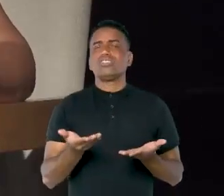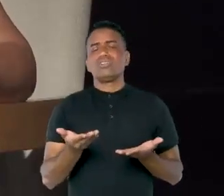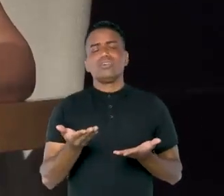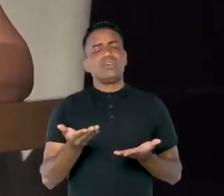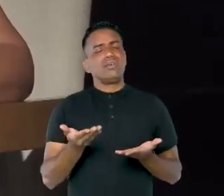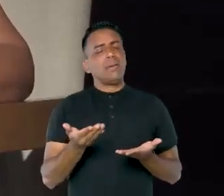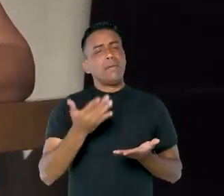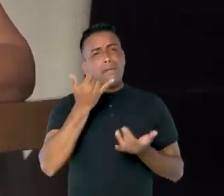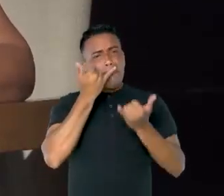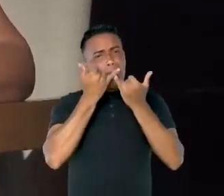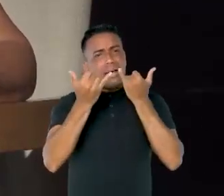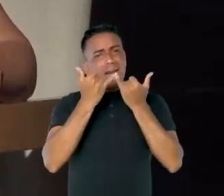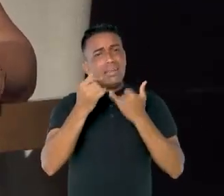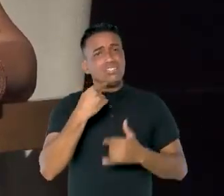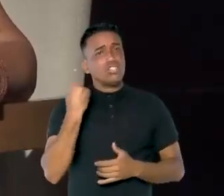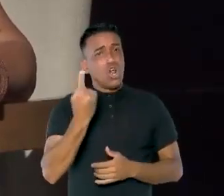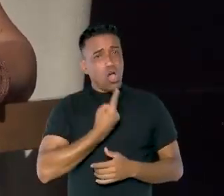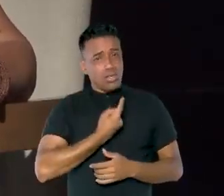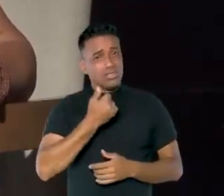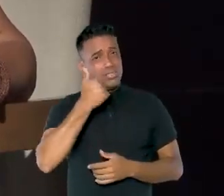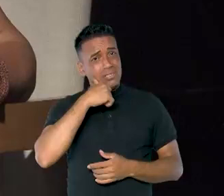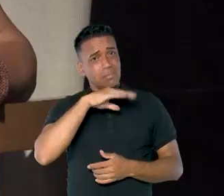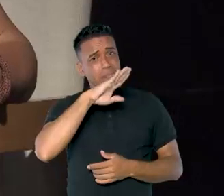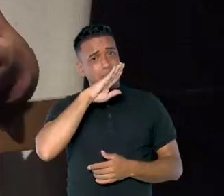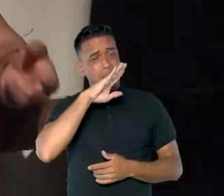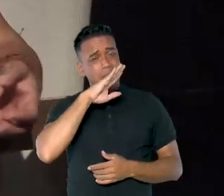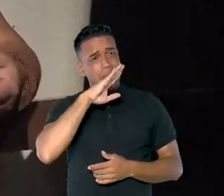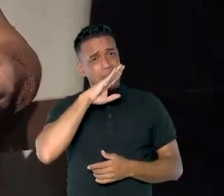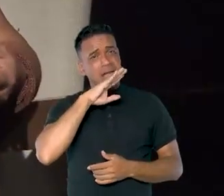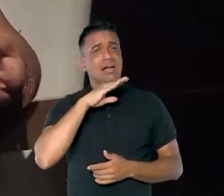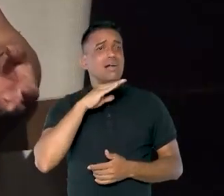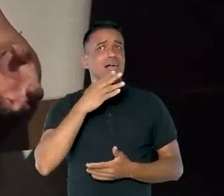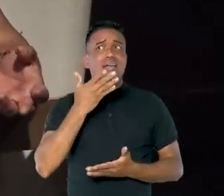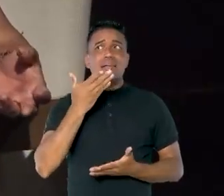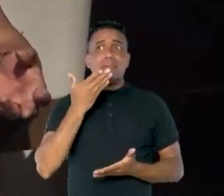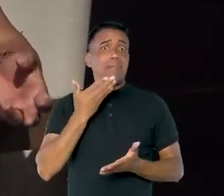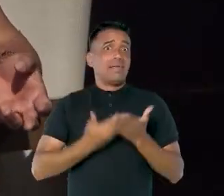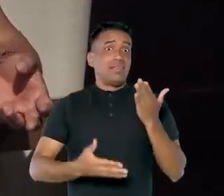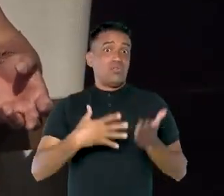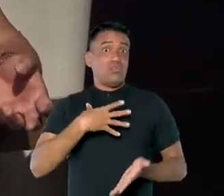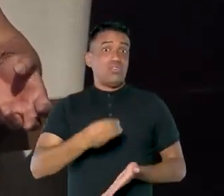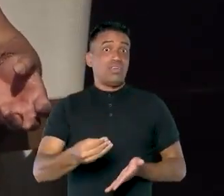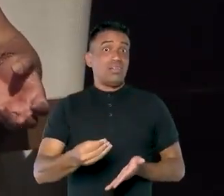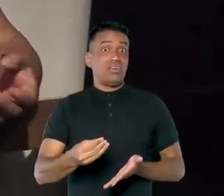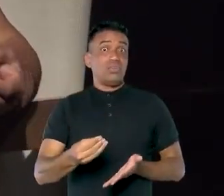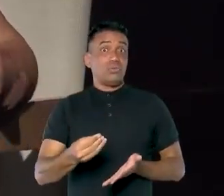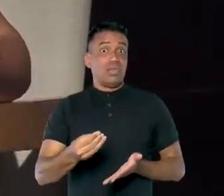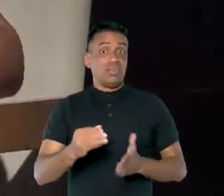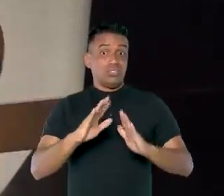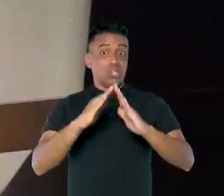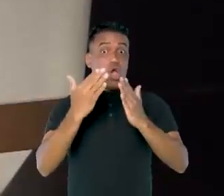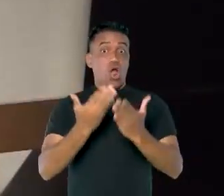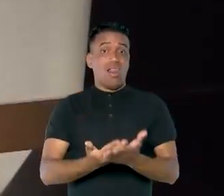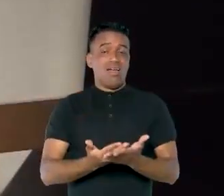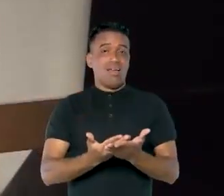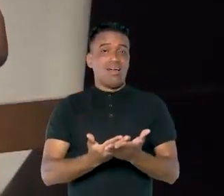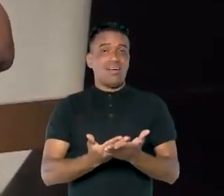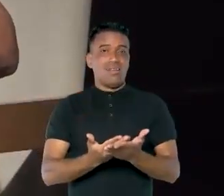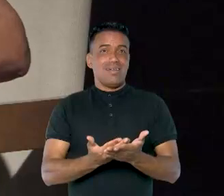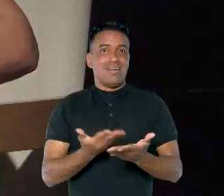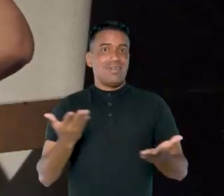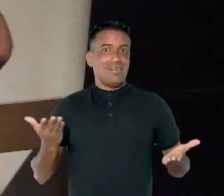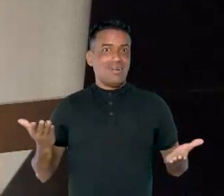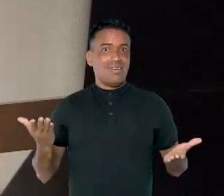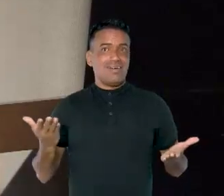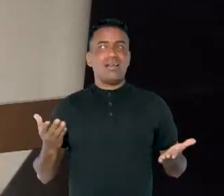ela, parece que nós, mãe, assim, a gente está perdendo nossos filhos para o mundo da escola, como você falou, né?